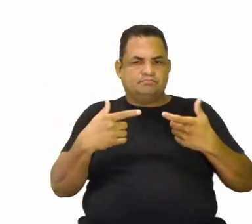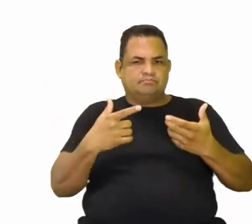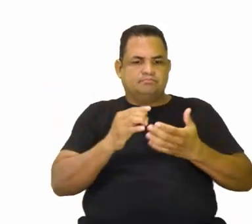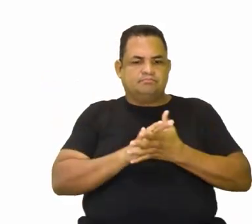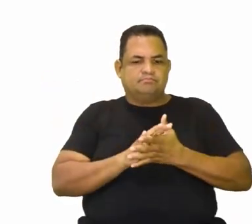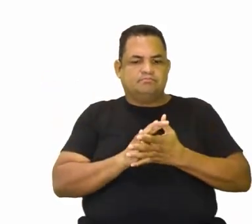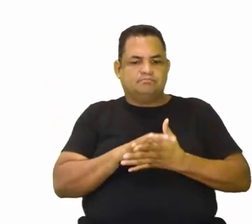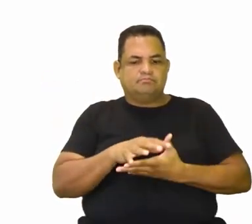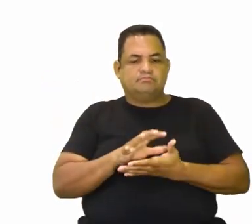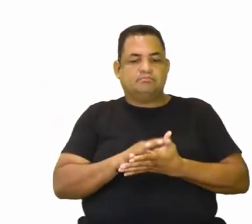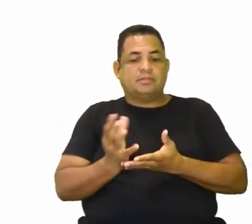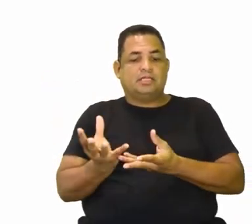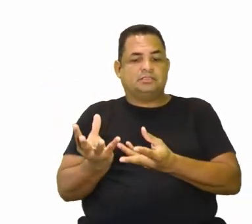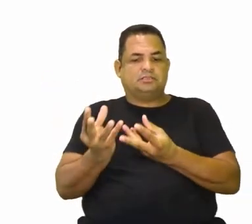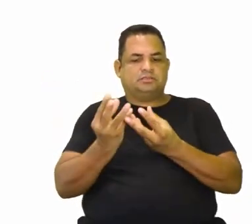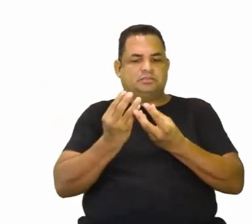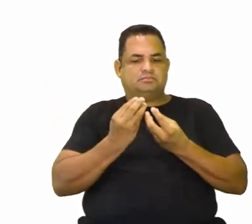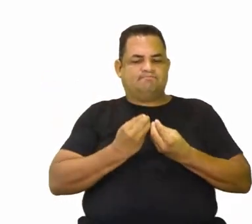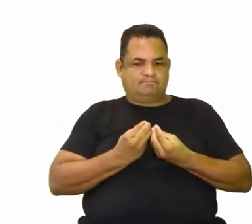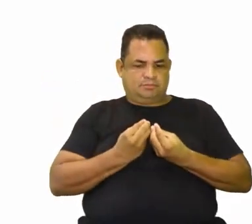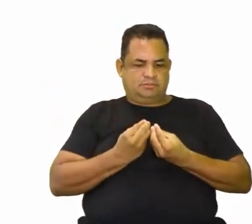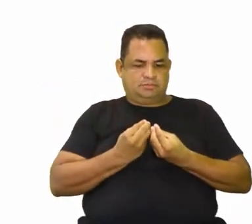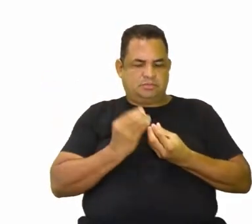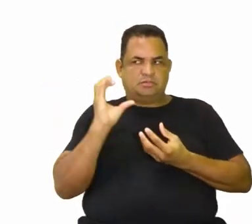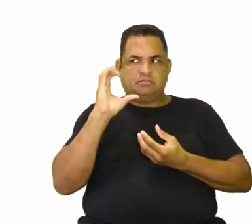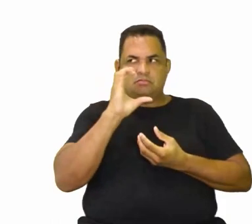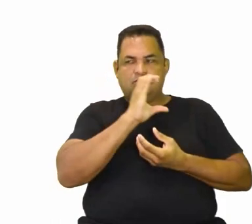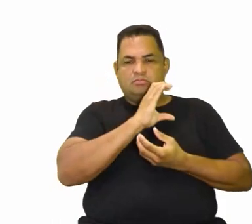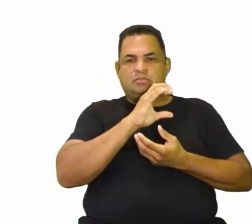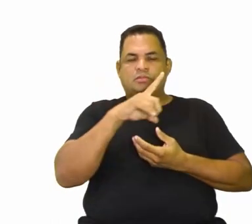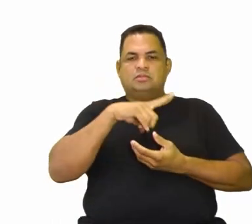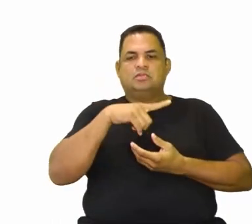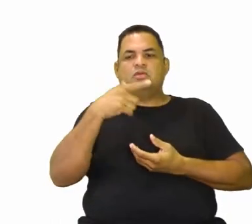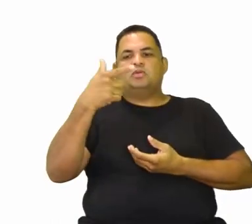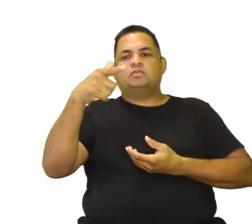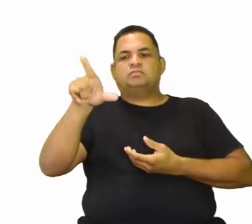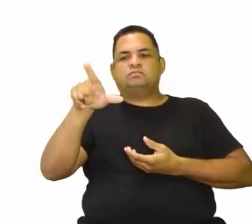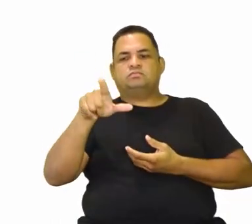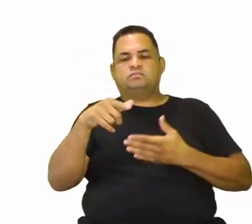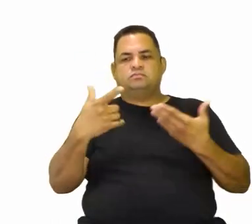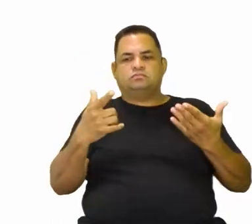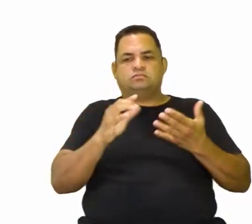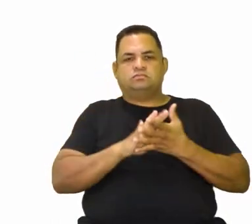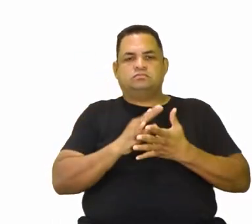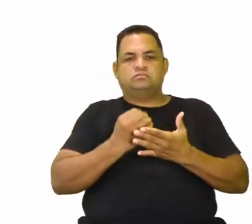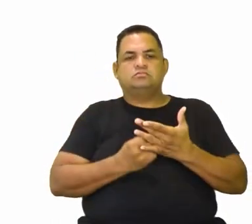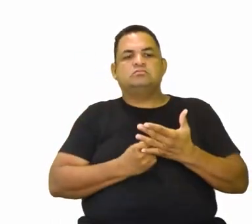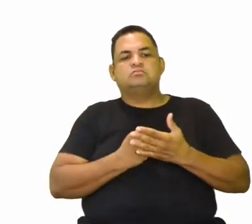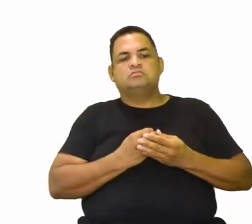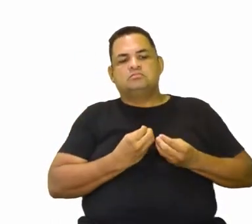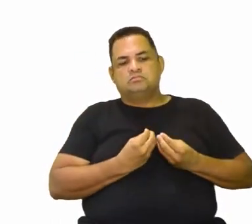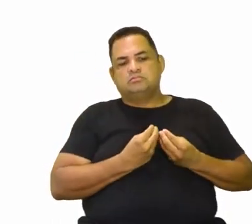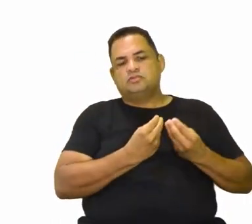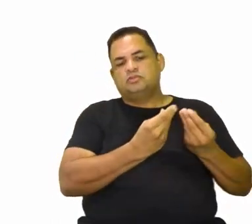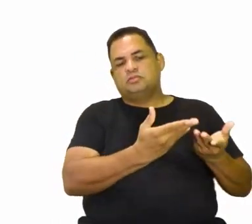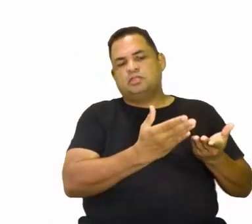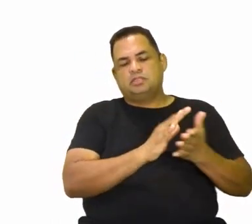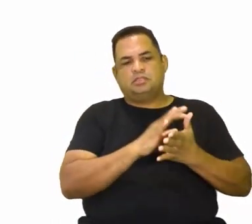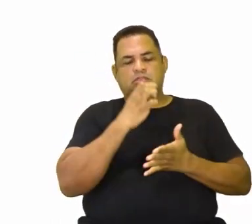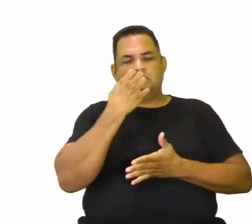ganhar calor, tá bom? Agora, no entanto, existem outras que aí libera calor, libera